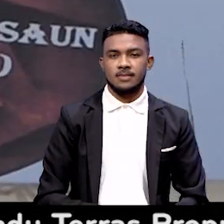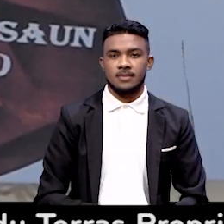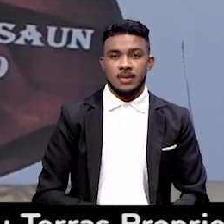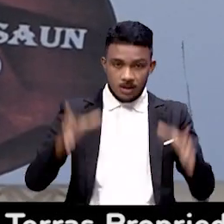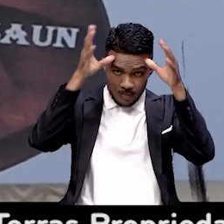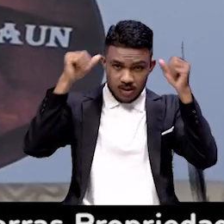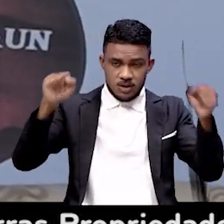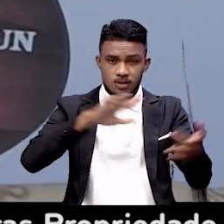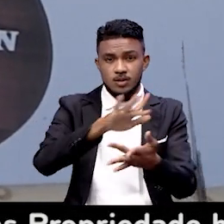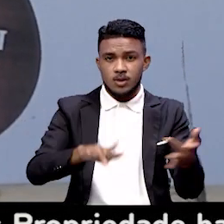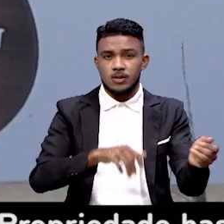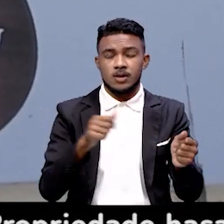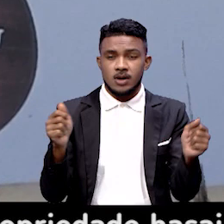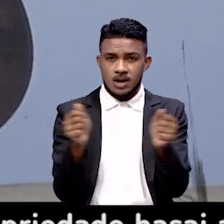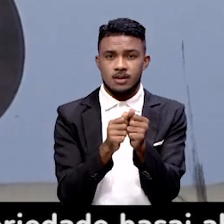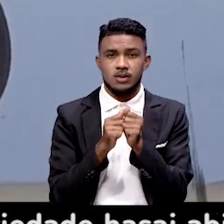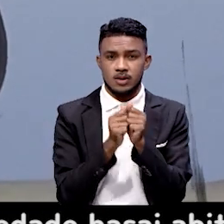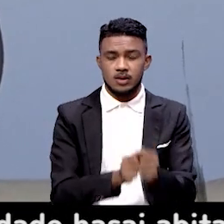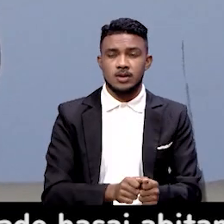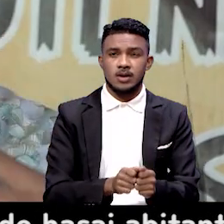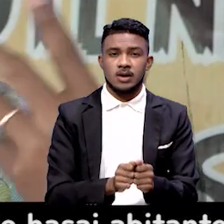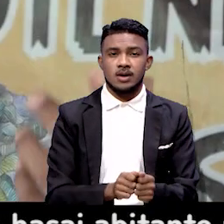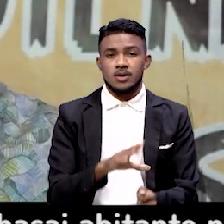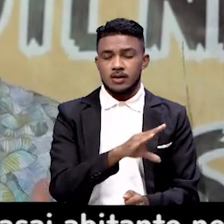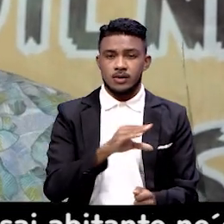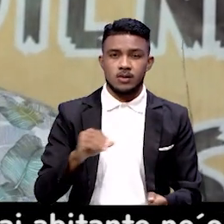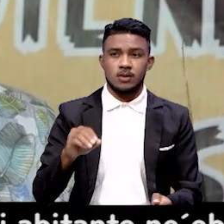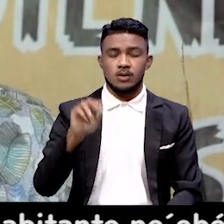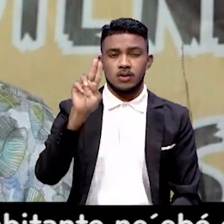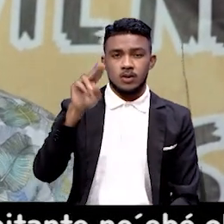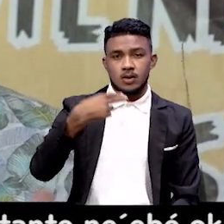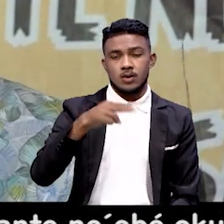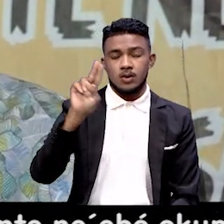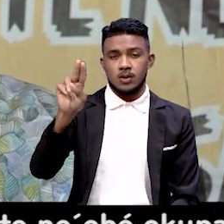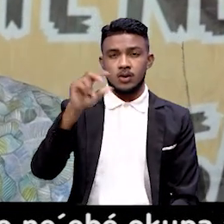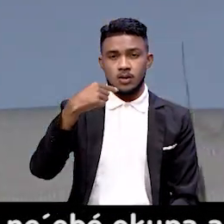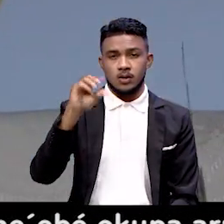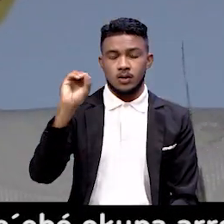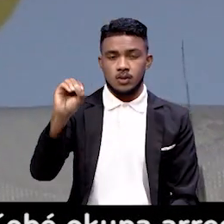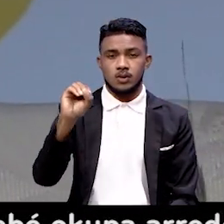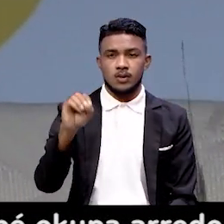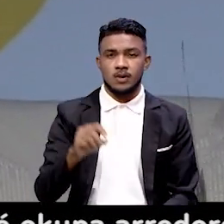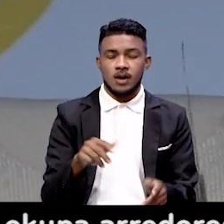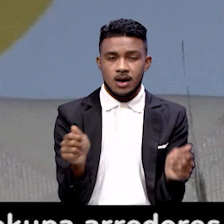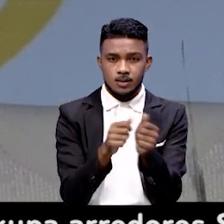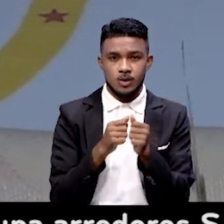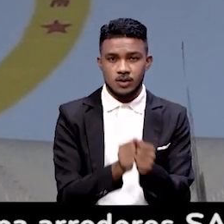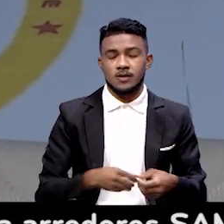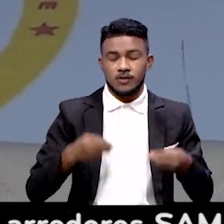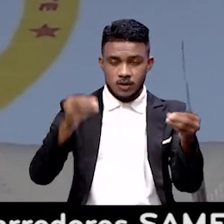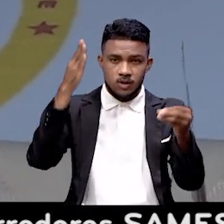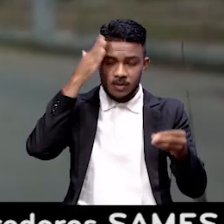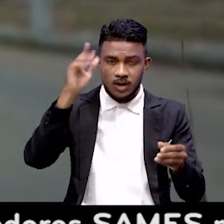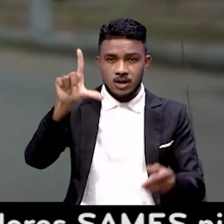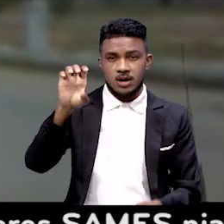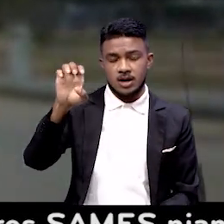Presidente Movimento Acadêmico Pro-Constitucional, Hugo Lourenço Hateten, União Movimento Rato Solidariedade Baleandro